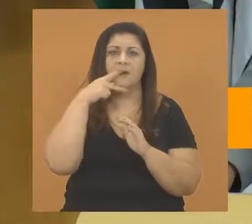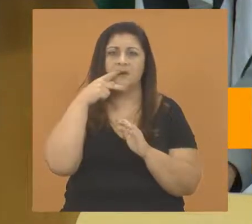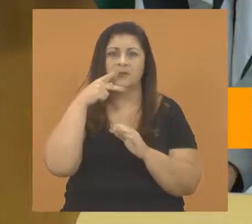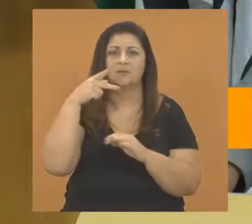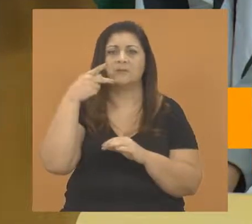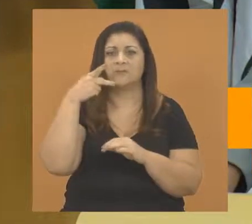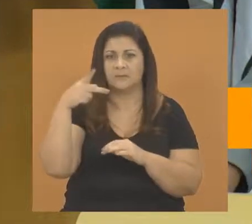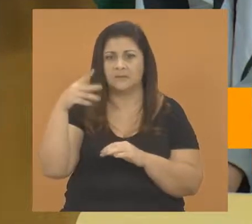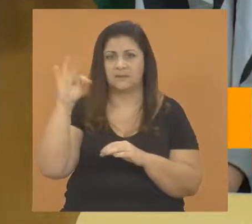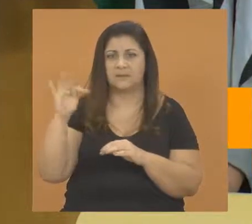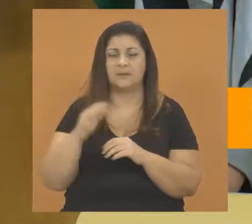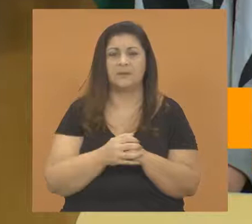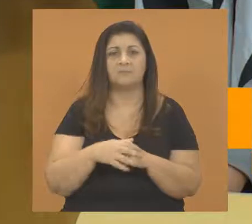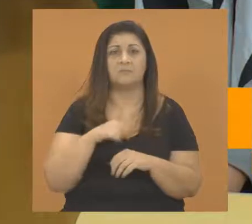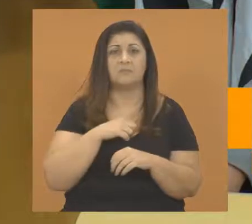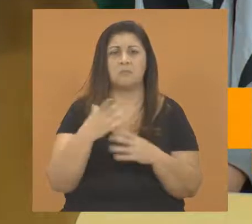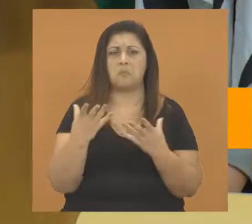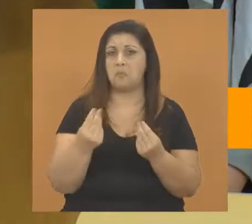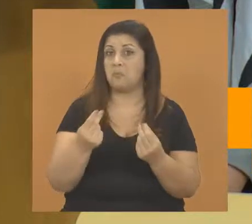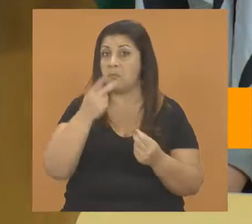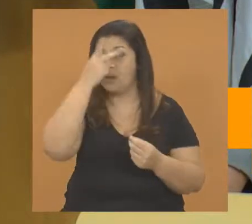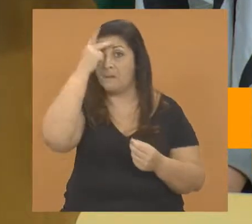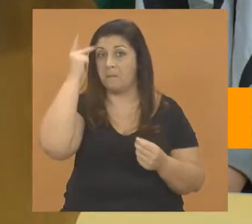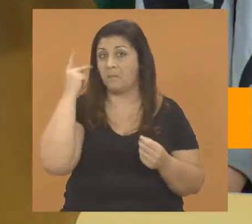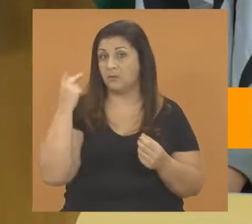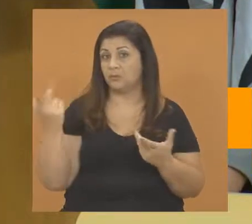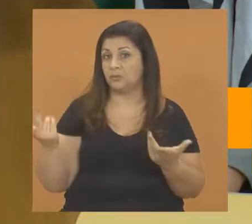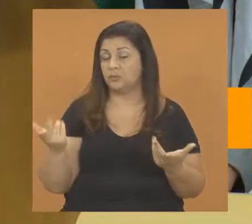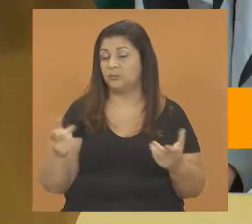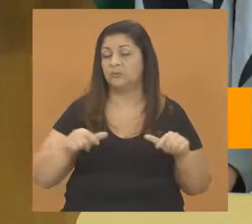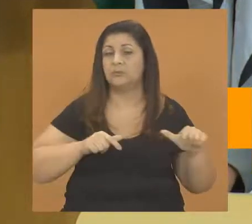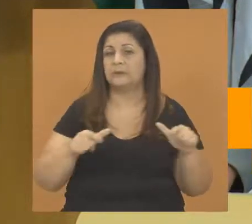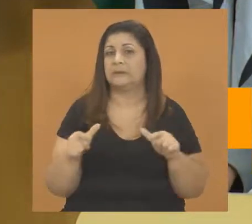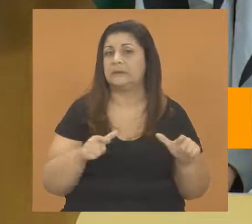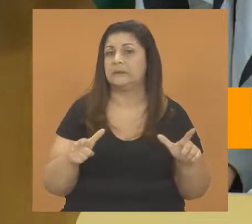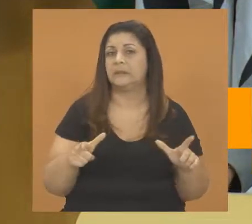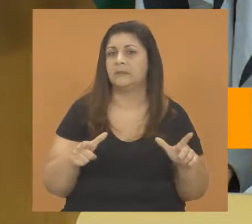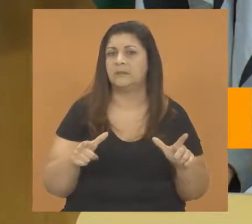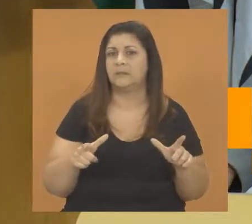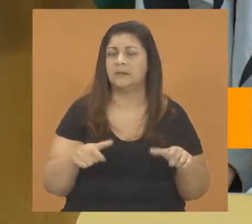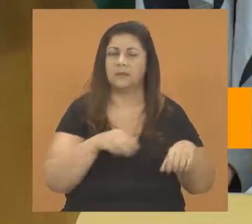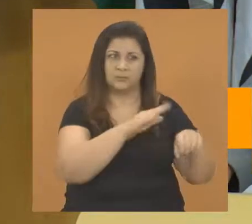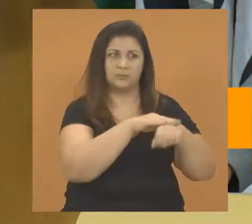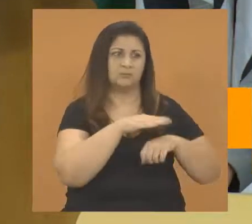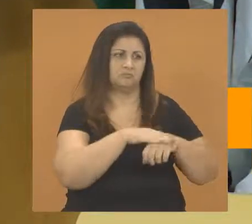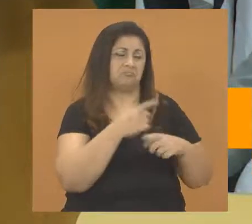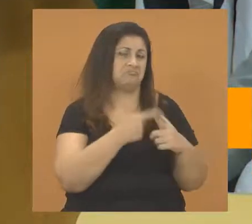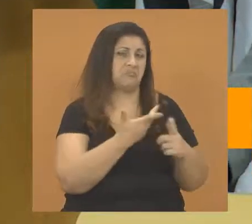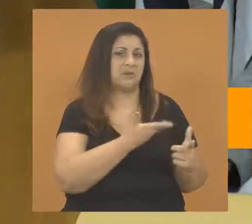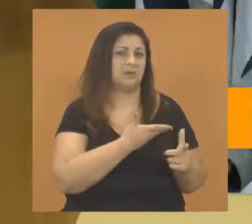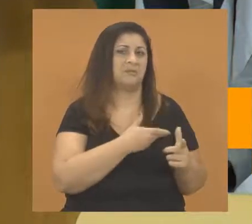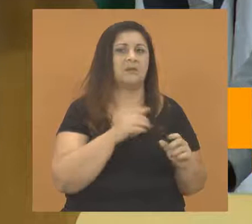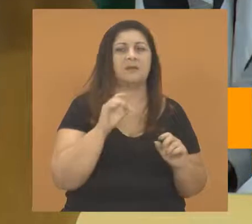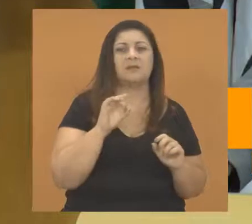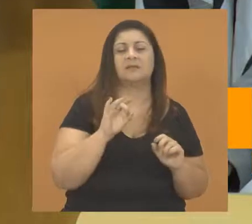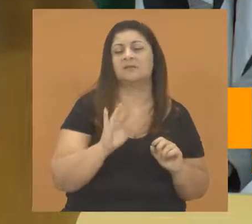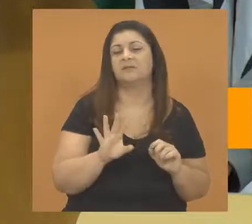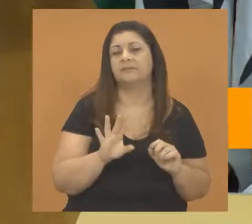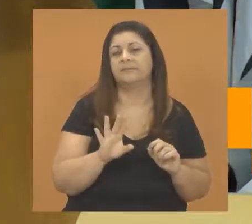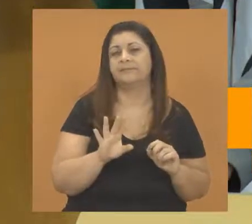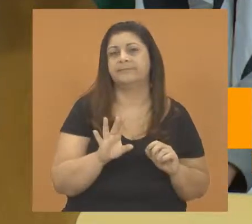existiam muitos cargos em comissão e que esses cargos eram simplesmente para apadrinhar